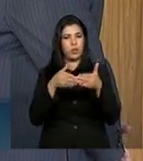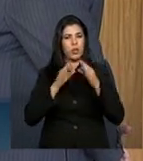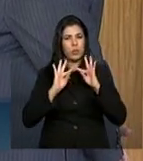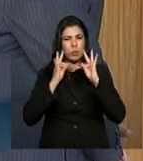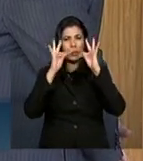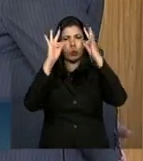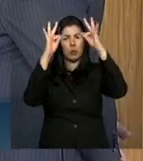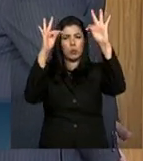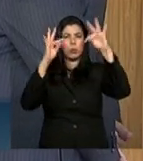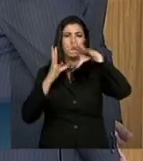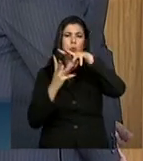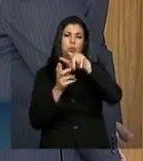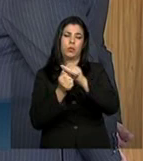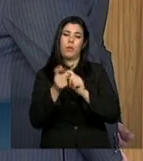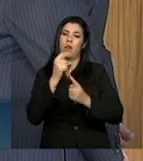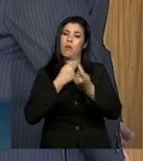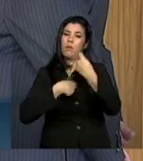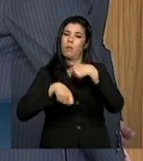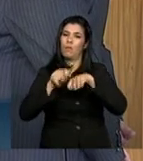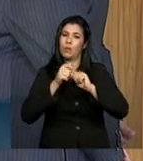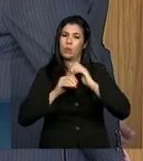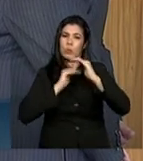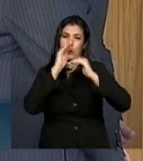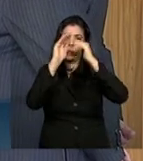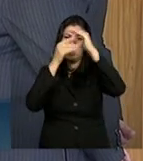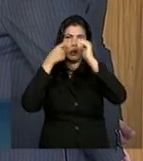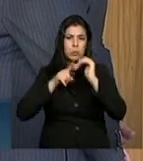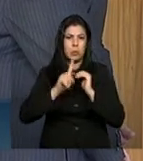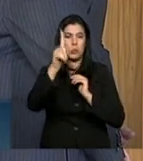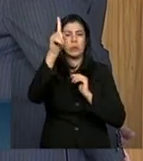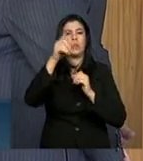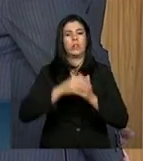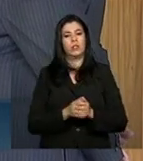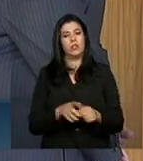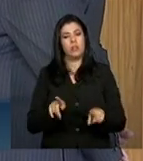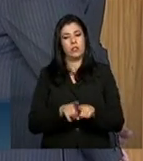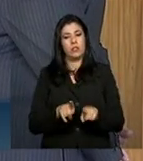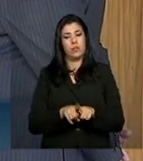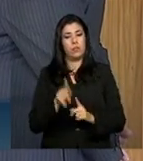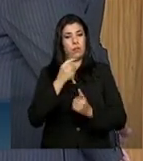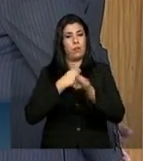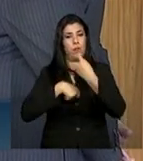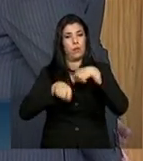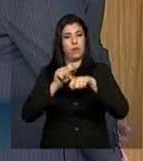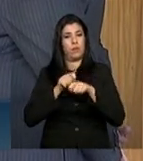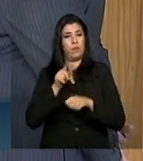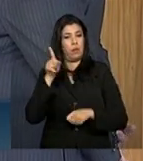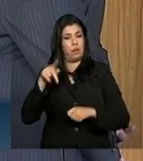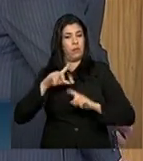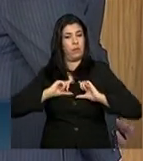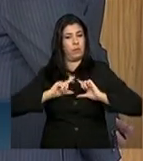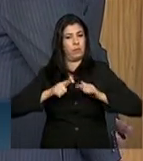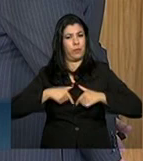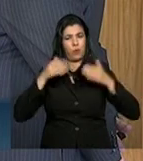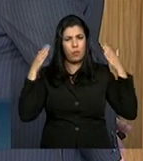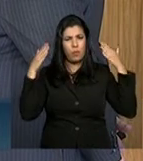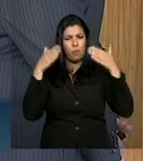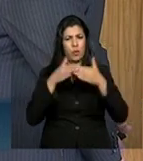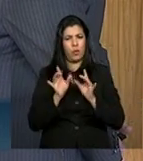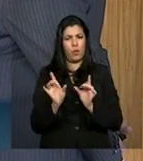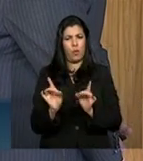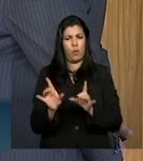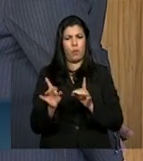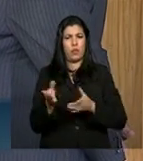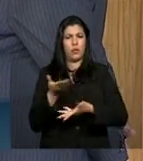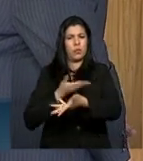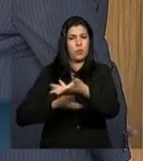mundial e com uma economia de mercado avançada. A economia israelense tem como foco o comércio internacional